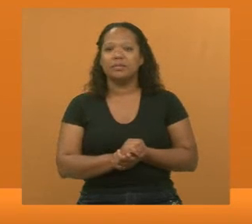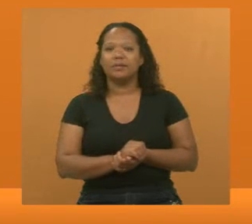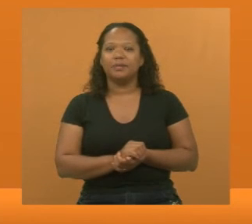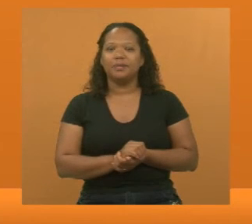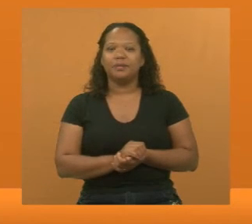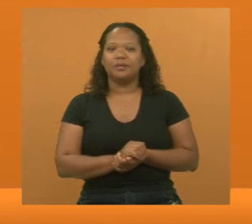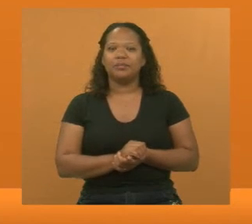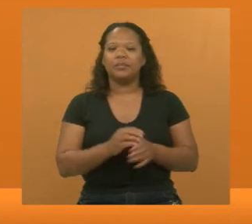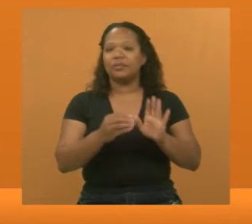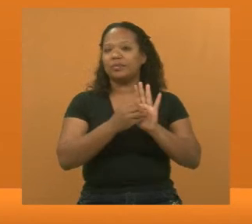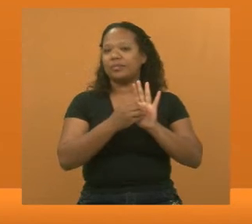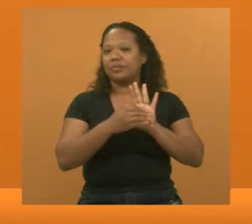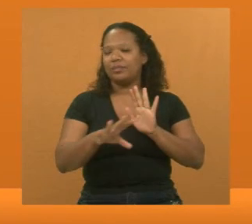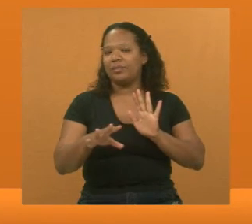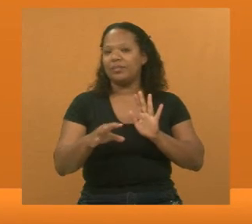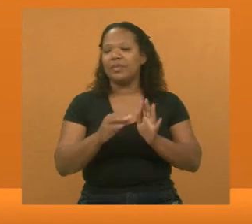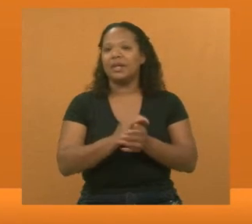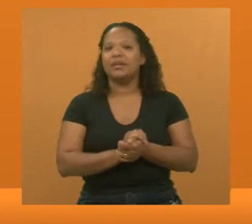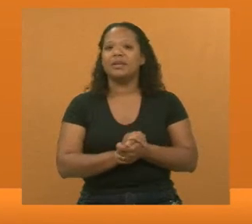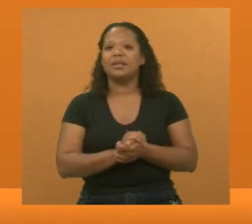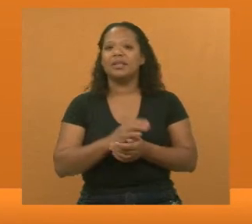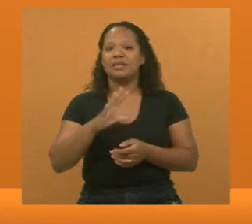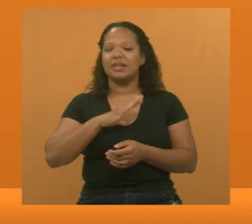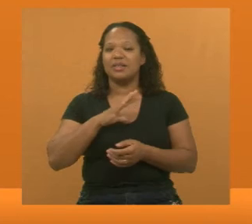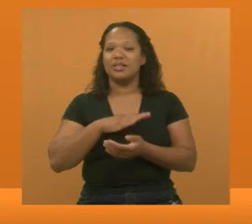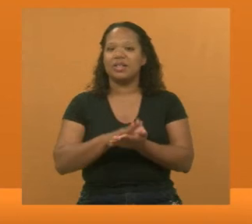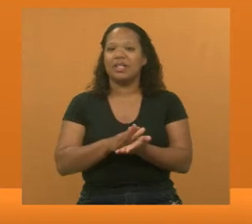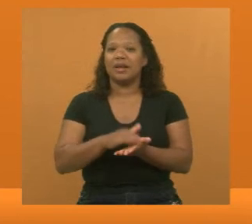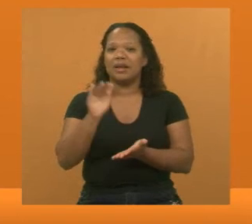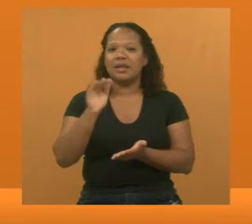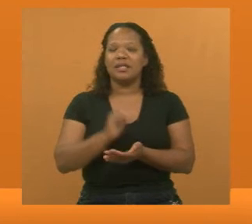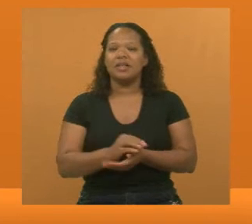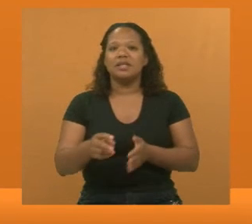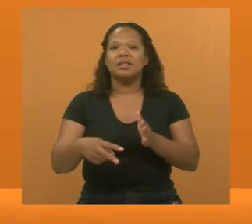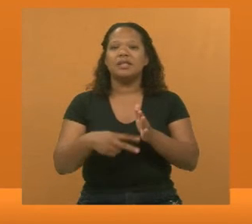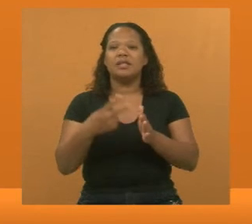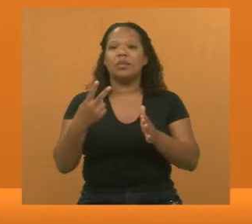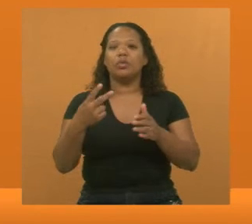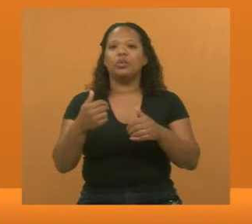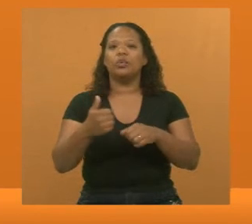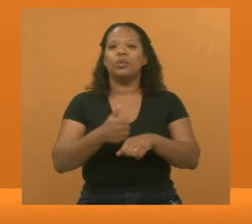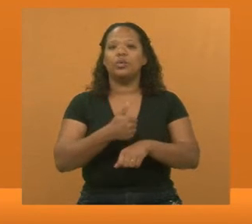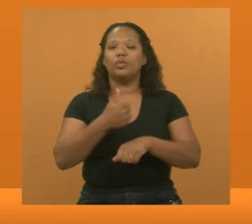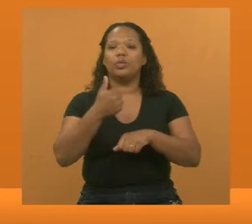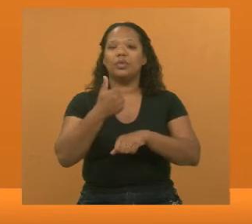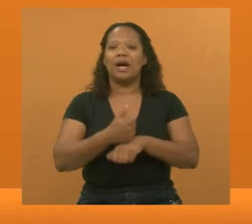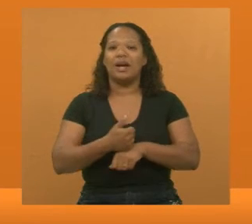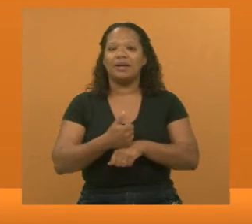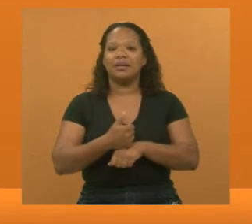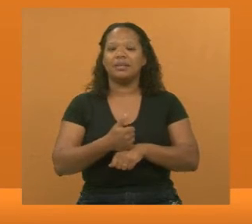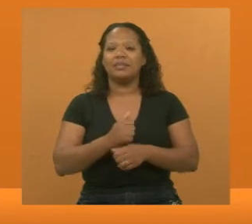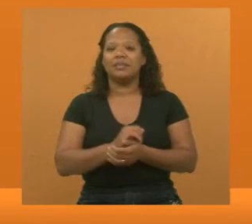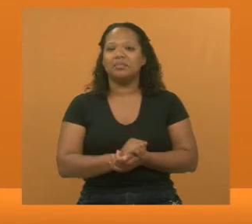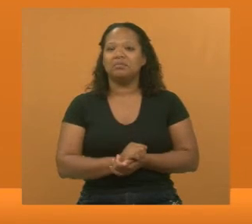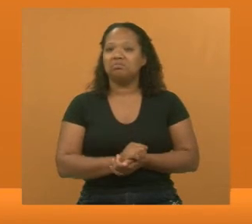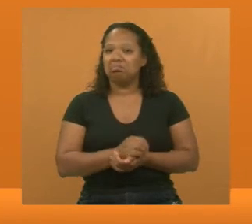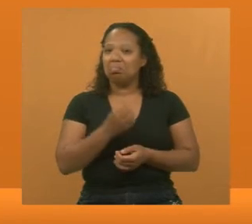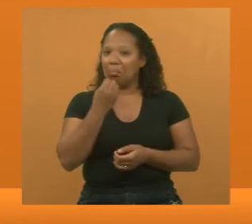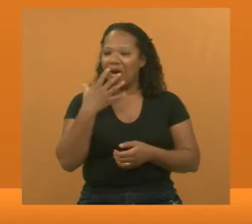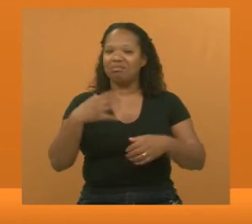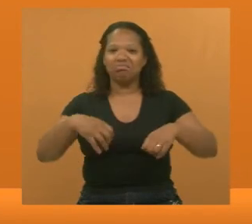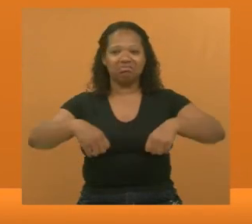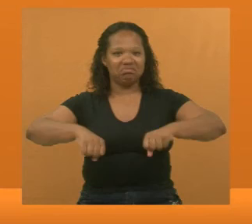né? E lá ele fez uma bela competição, terminou em segundo lugar no geral e tem se mostrado um grande